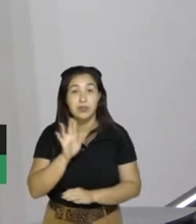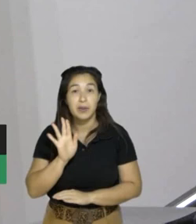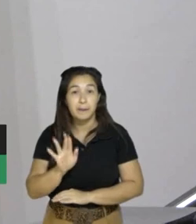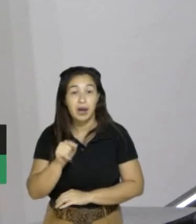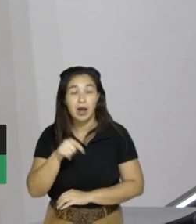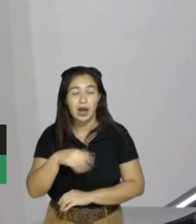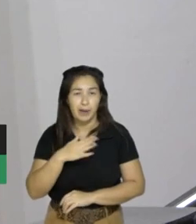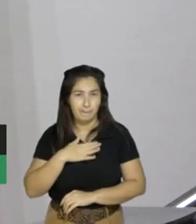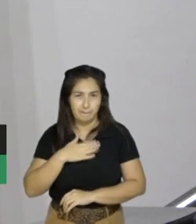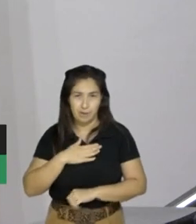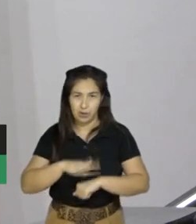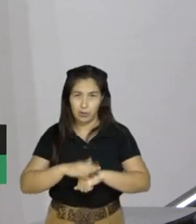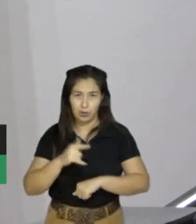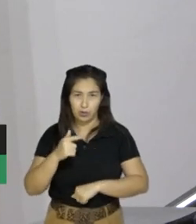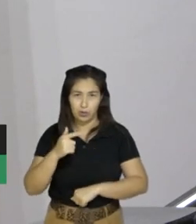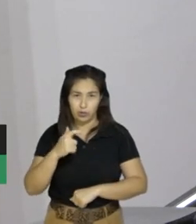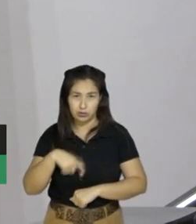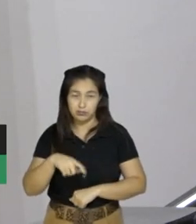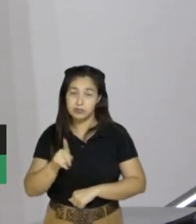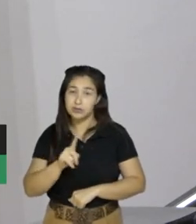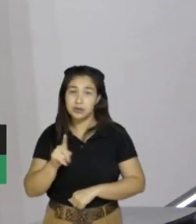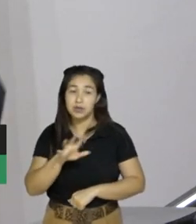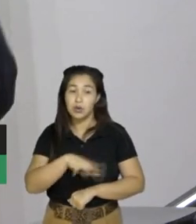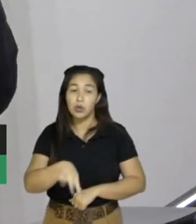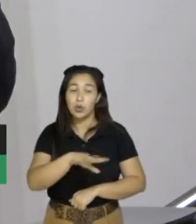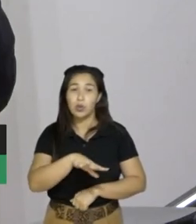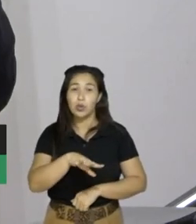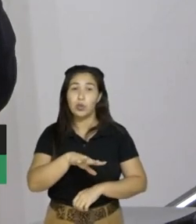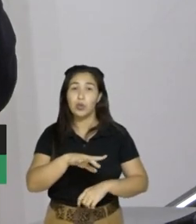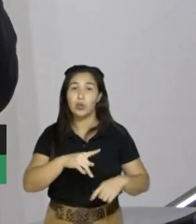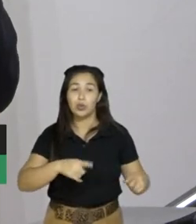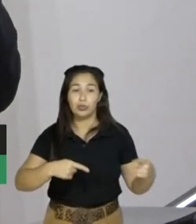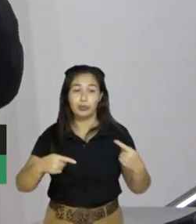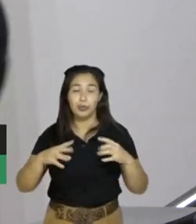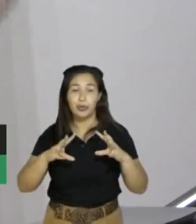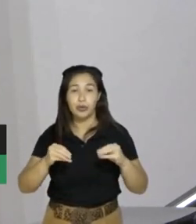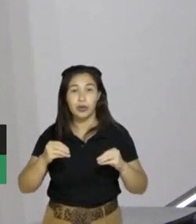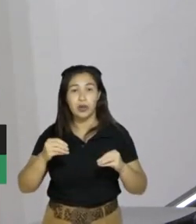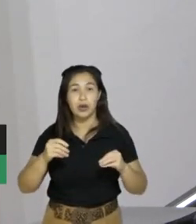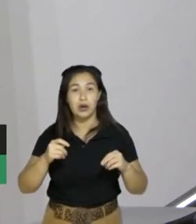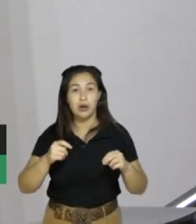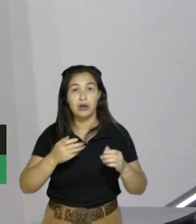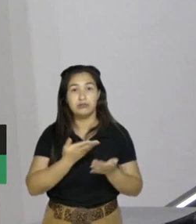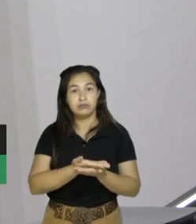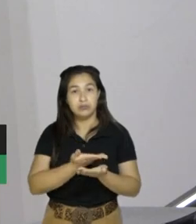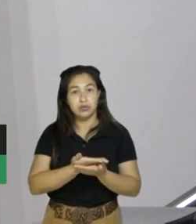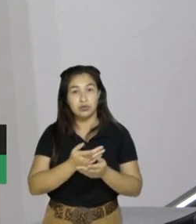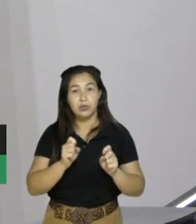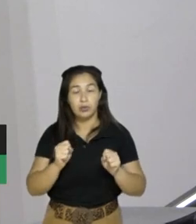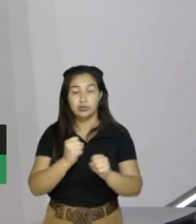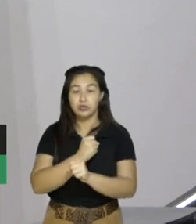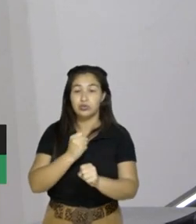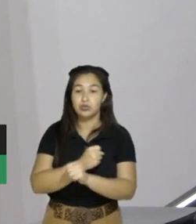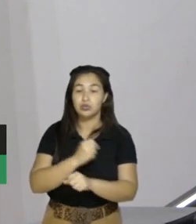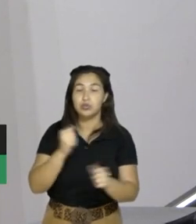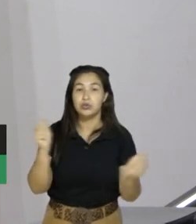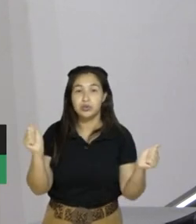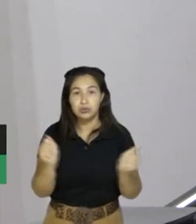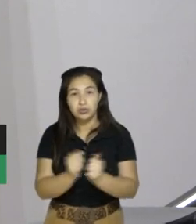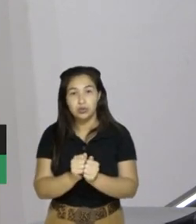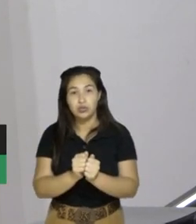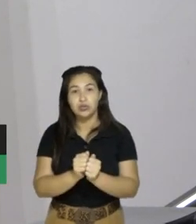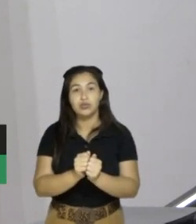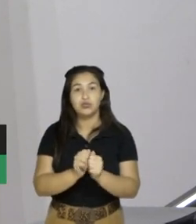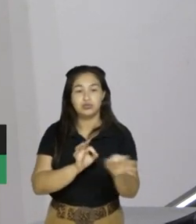Altair é um projeto desse Parlamento eu vejo que nós podemos construir a várias mãos para que Santa Catarina